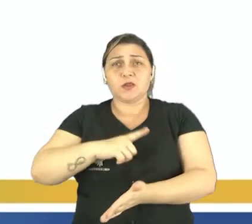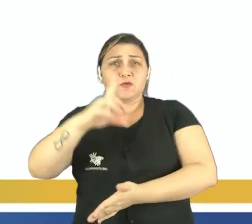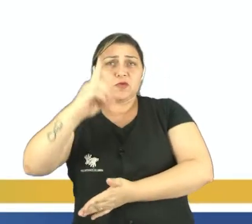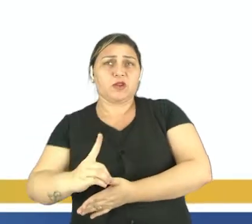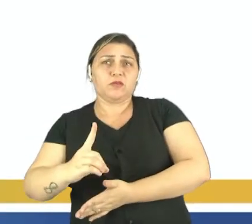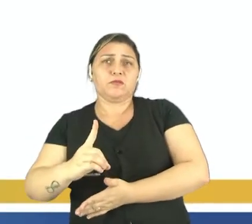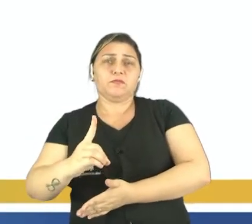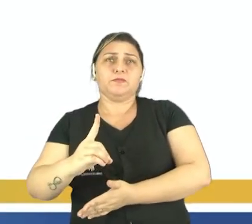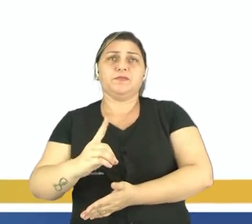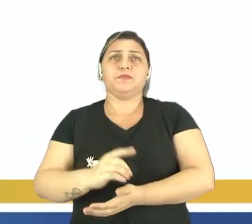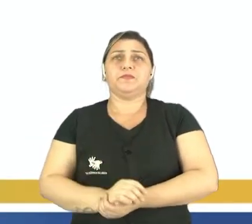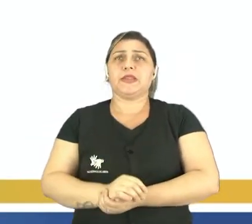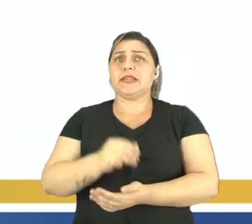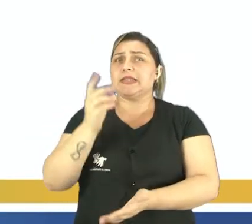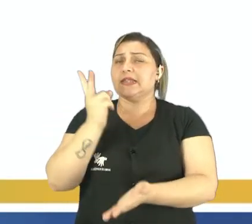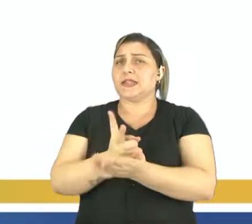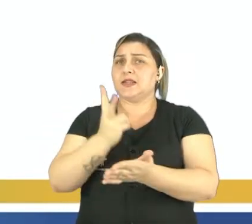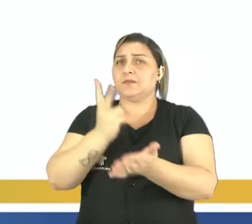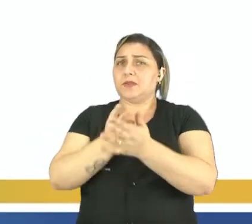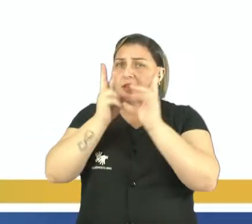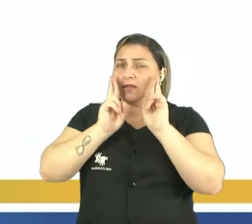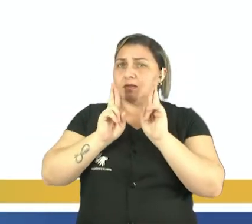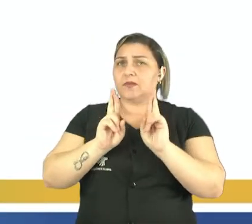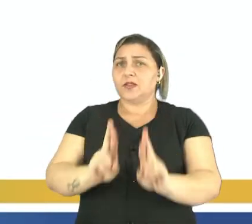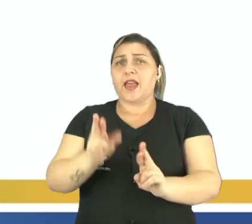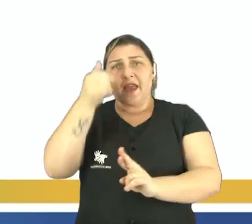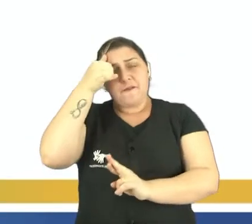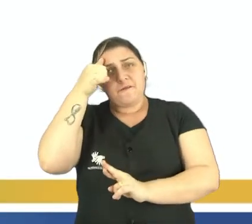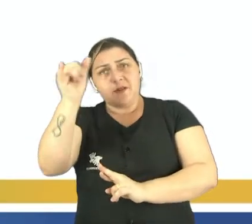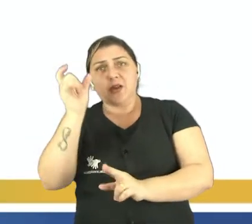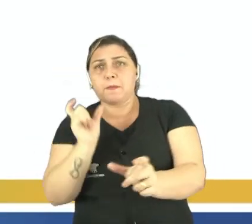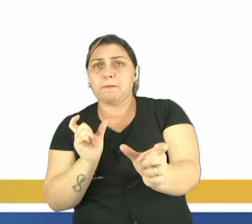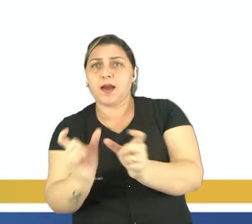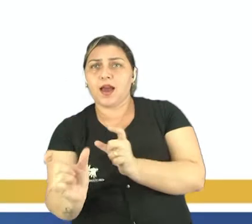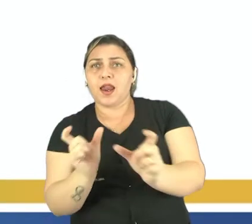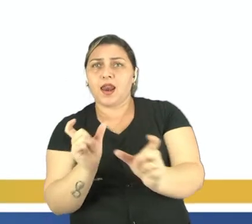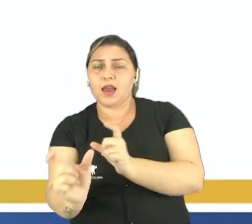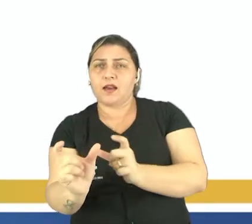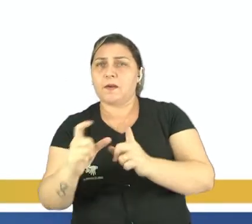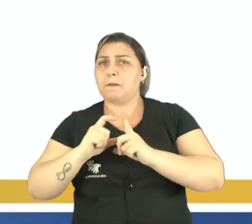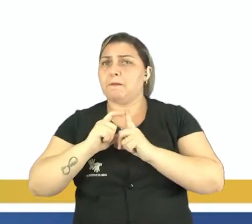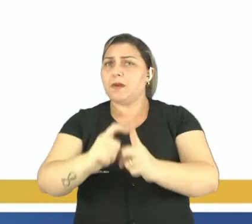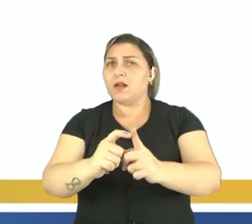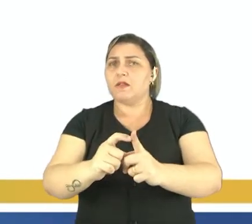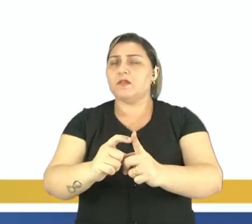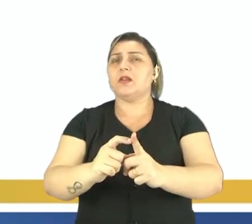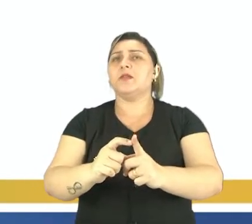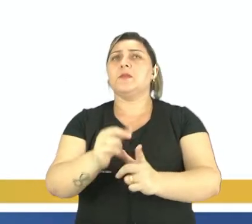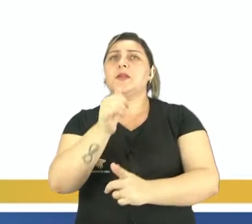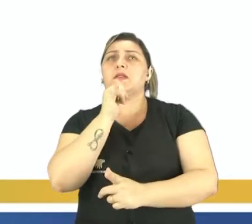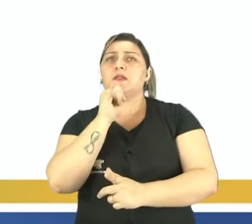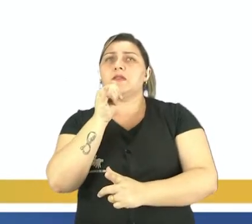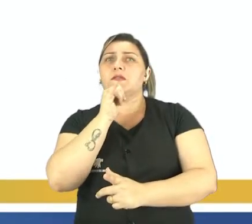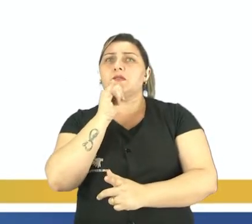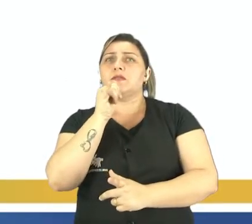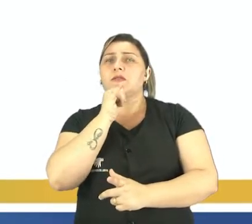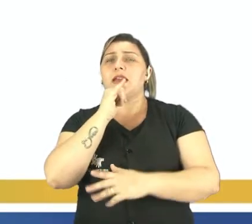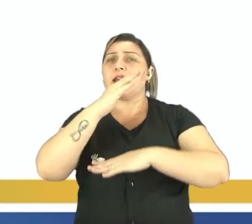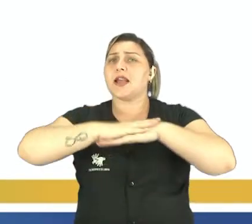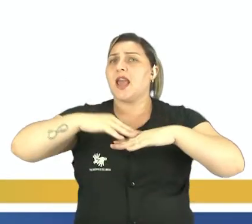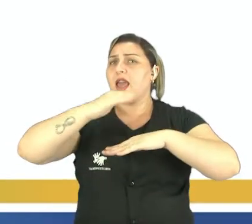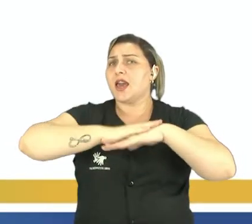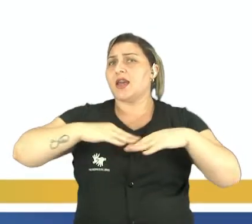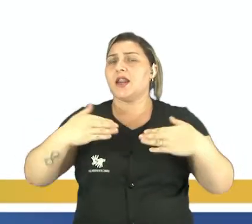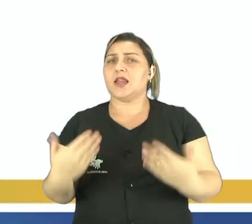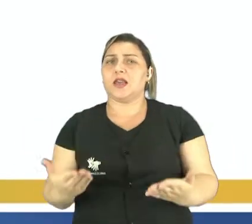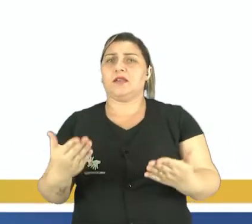direito. Seja sempre respeitoso e evite palavras que remetam a algum afeto, como, por exemplo, prezado, querido, algo do